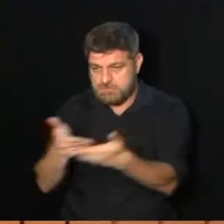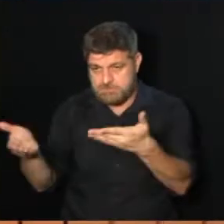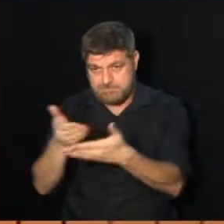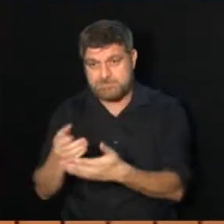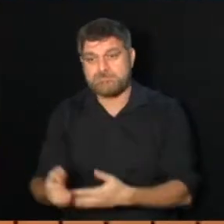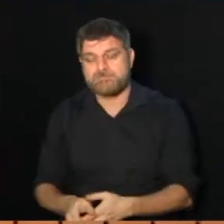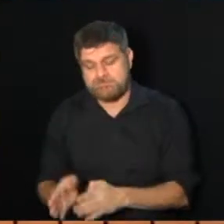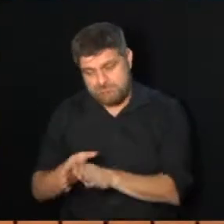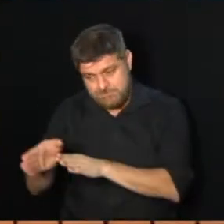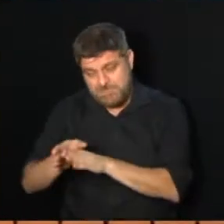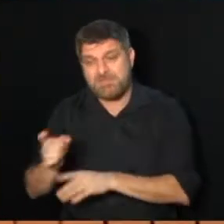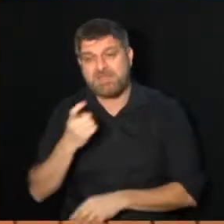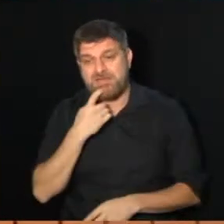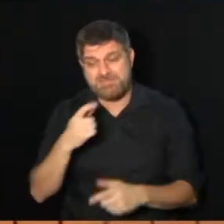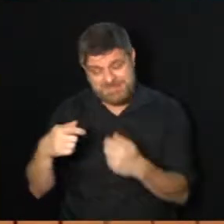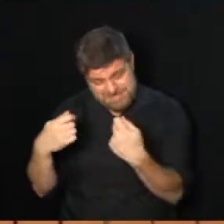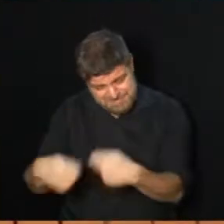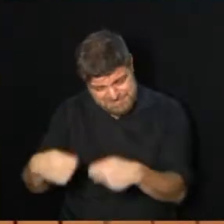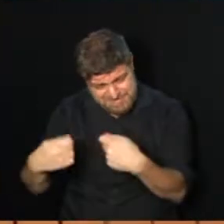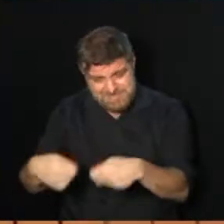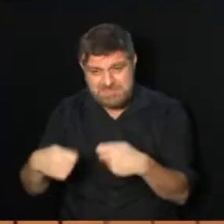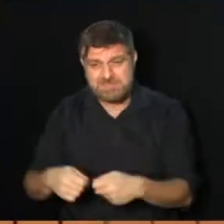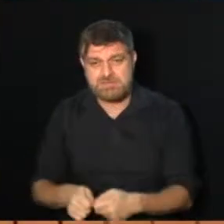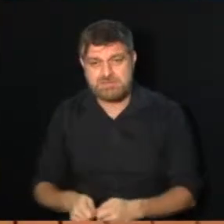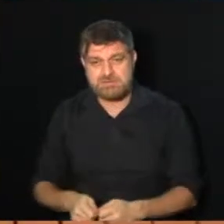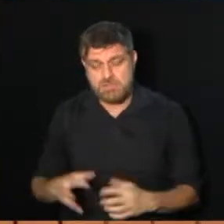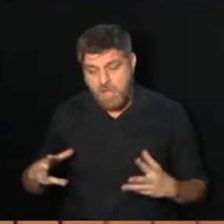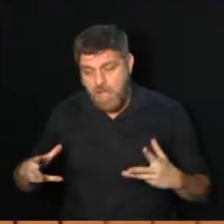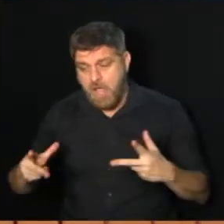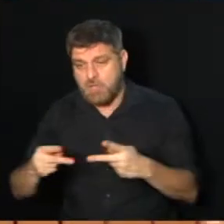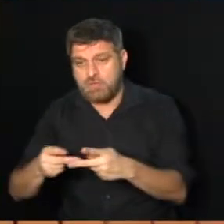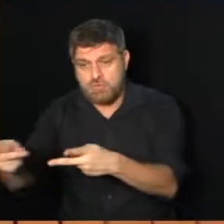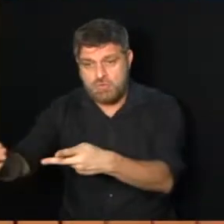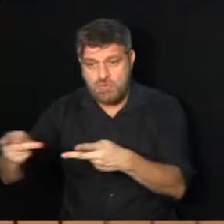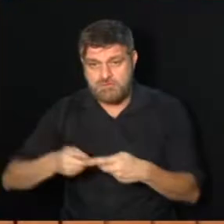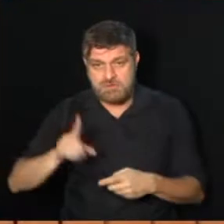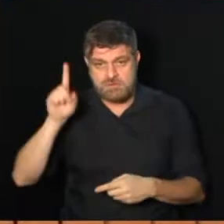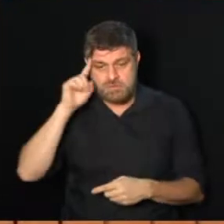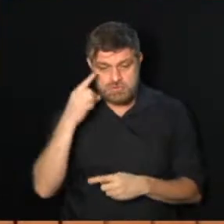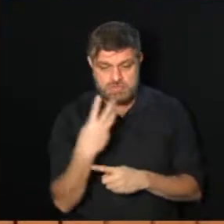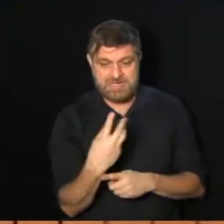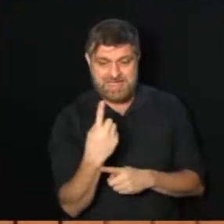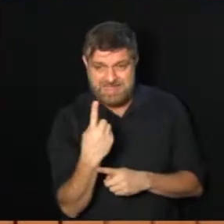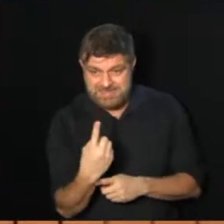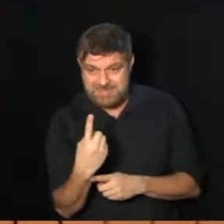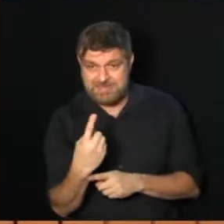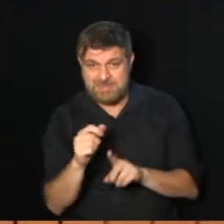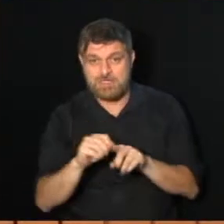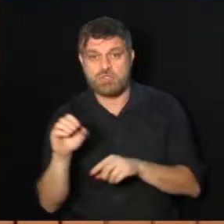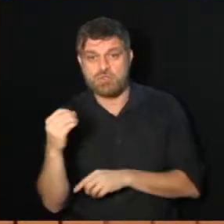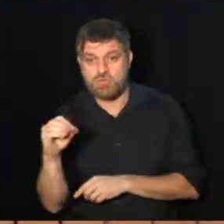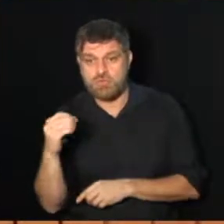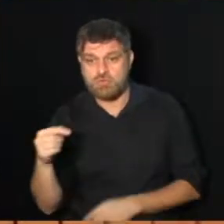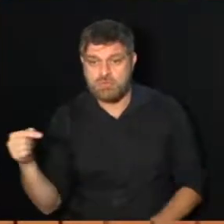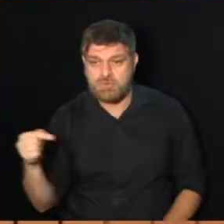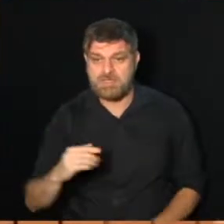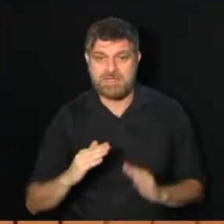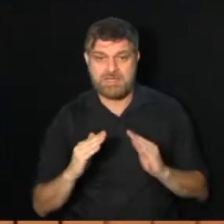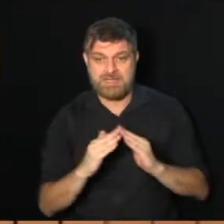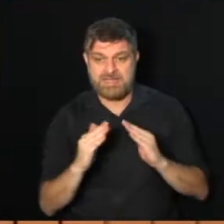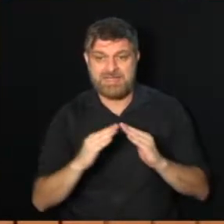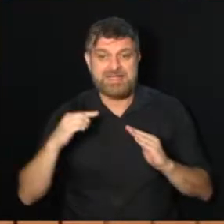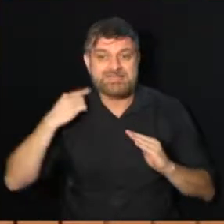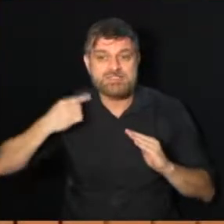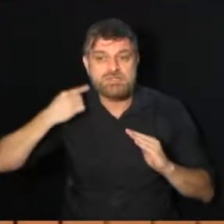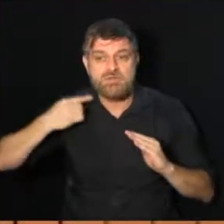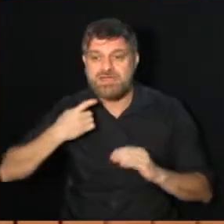precisa disso. E, então, estão todos convidados amanhã, 31/10, às 19h30, na Casa da Advocacia